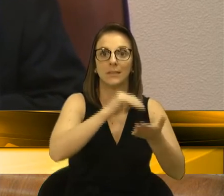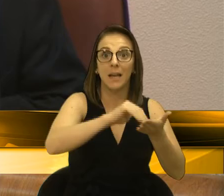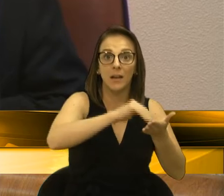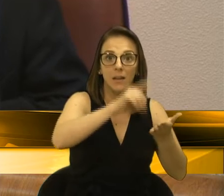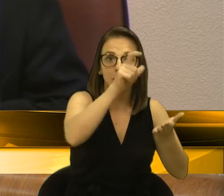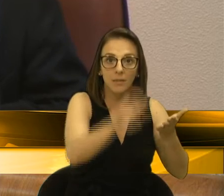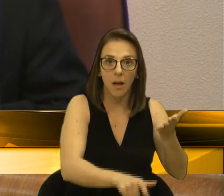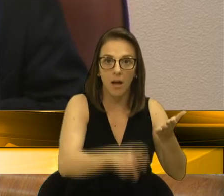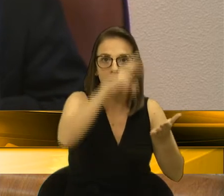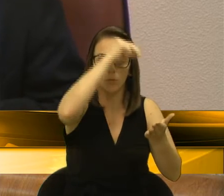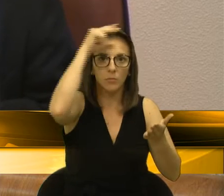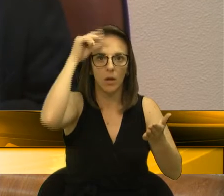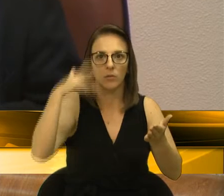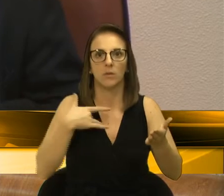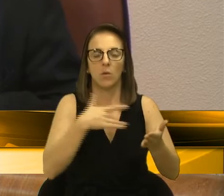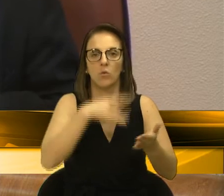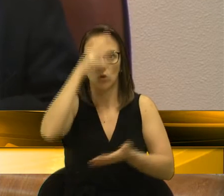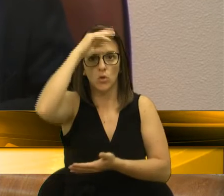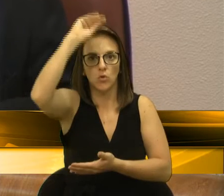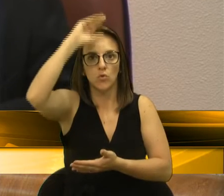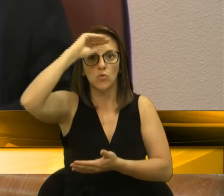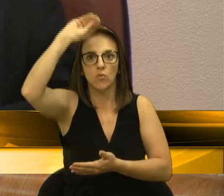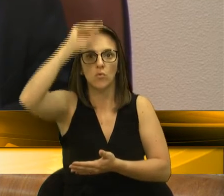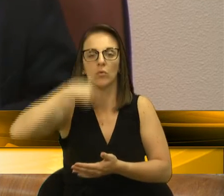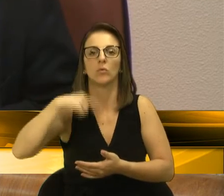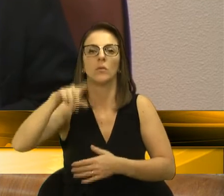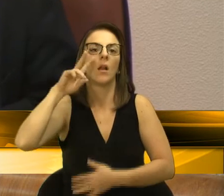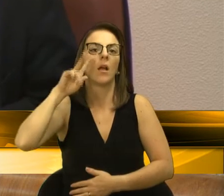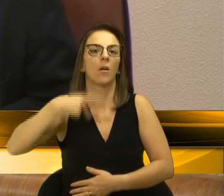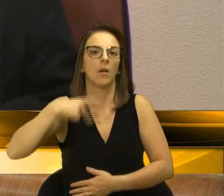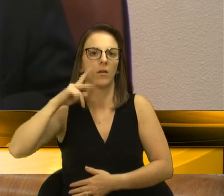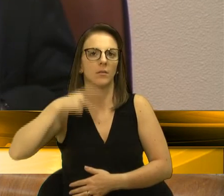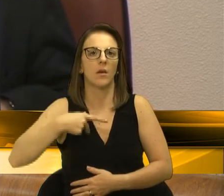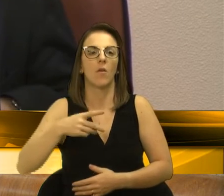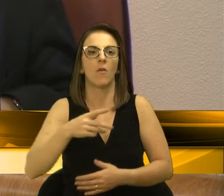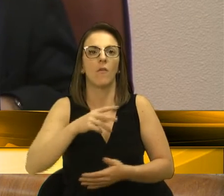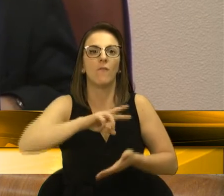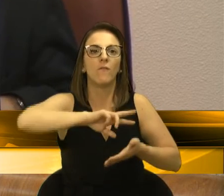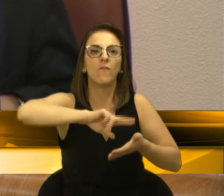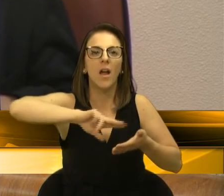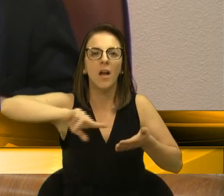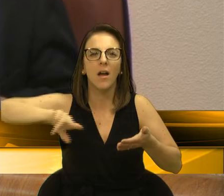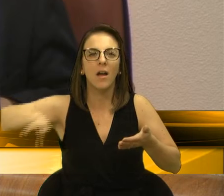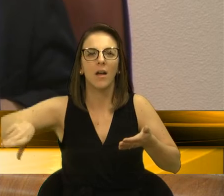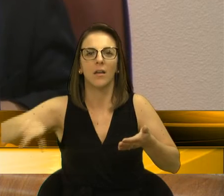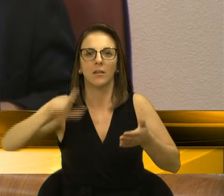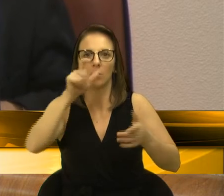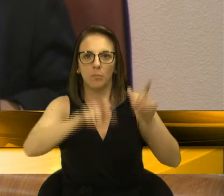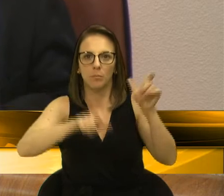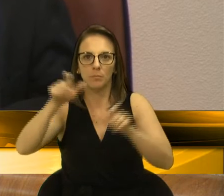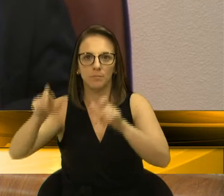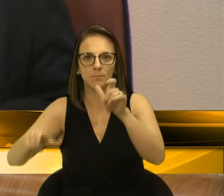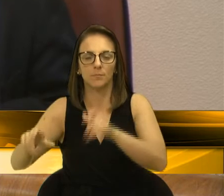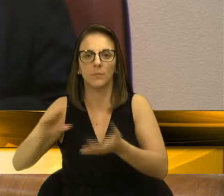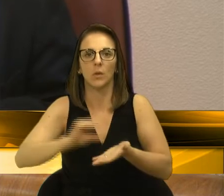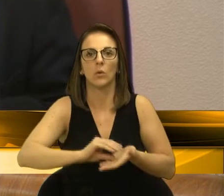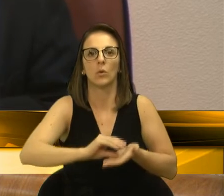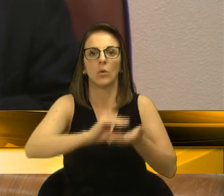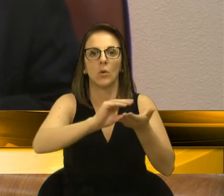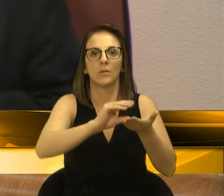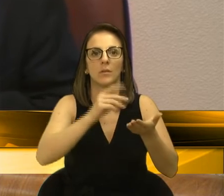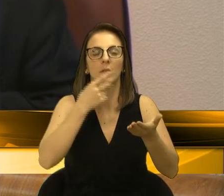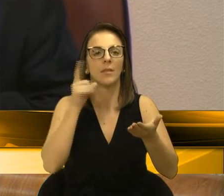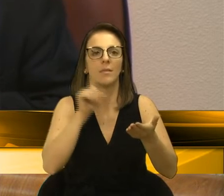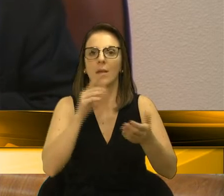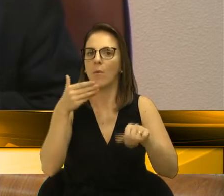Freitas, reconheceu que diversos conselheiros do CMS não compareceram para a deliberação da gestão da UPA e que, portanto,